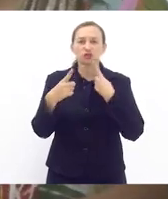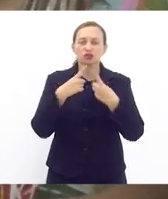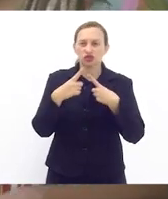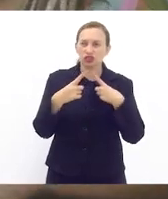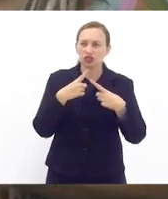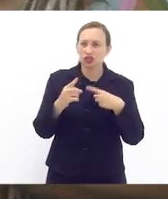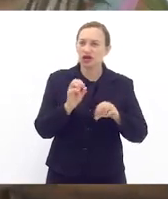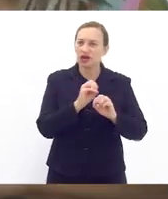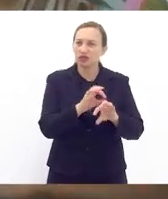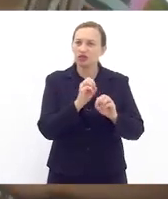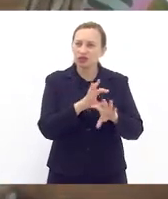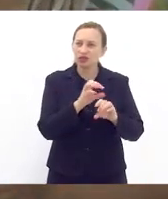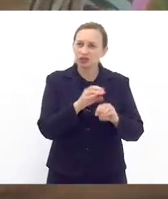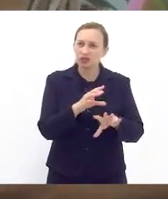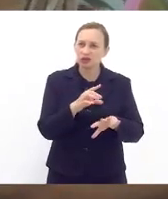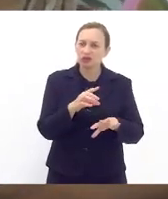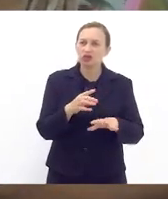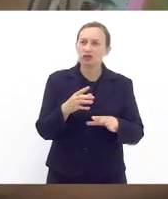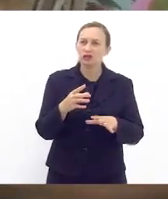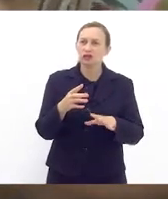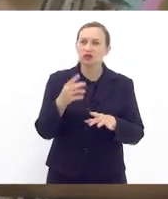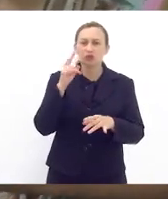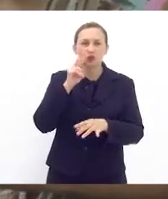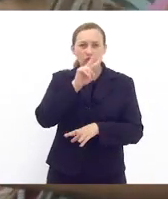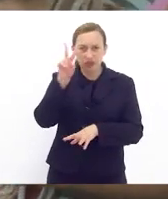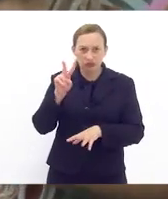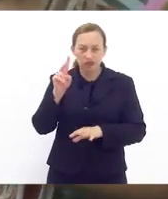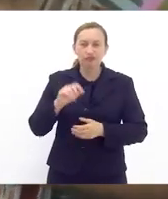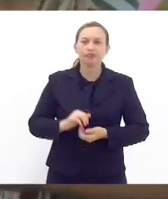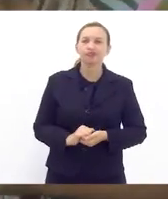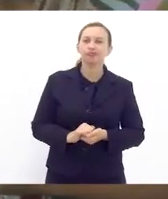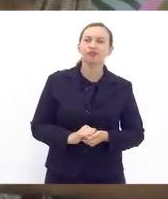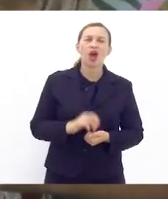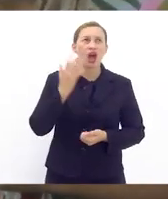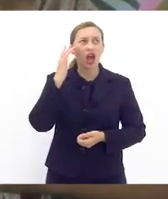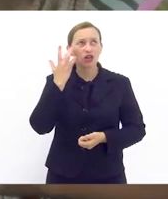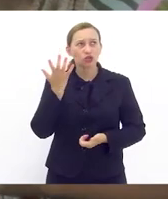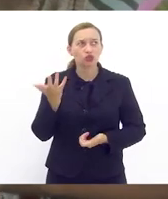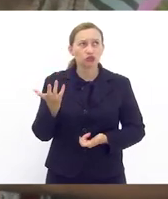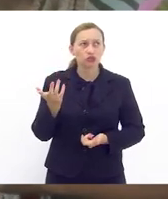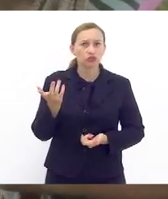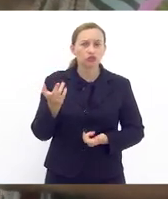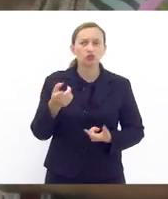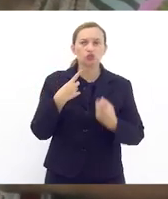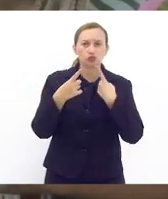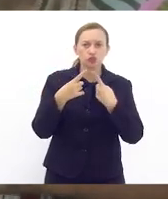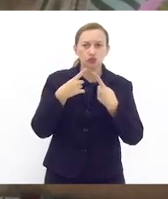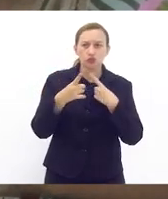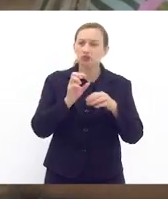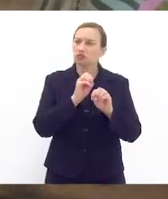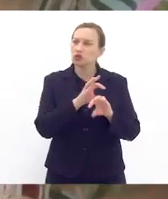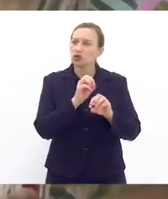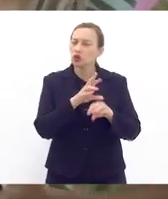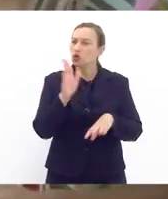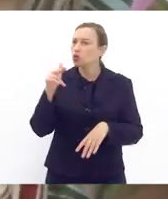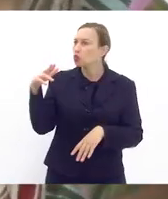na sua perspectiva no seu Horizonte acho que o debate de educação nunca é um debate circular